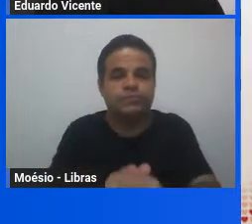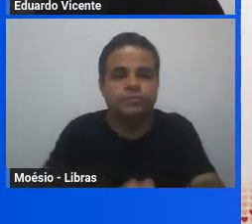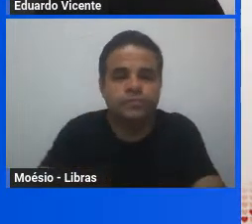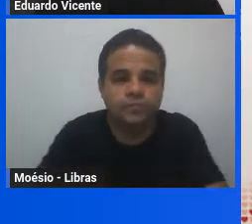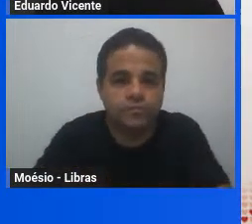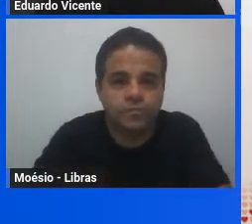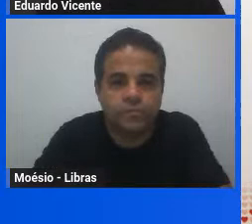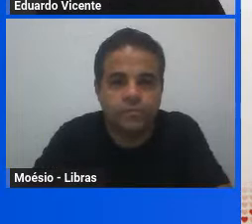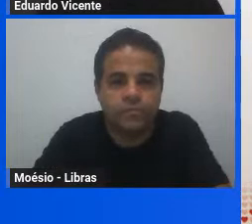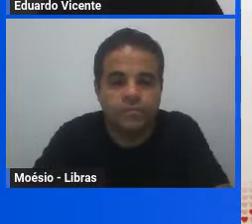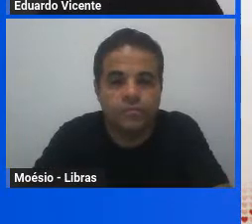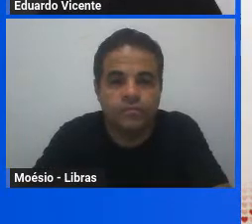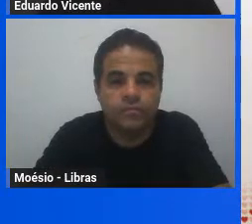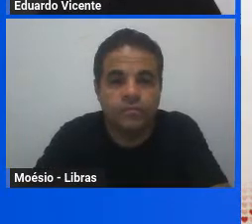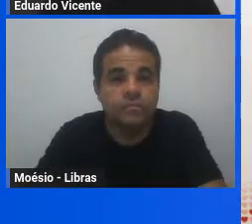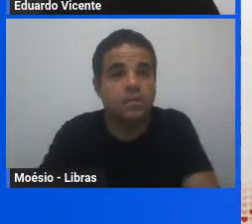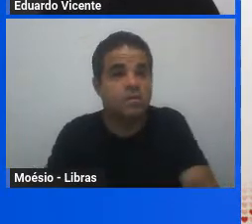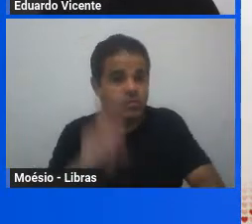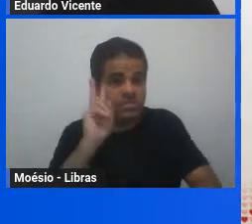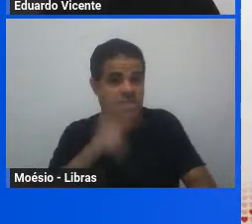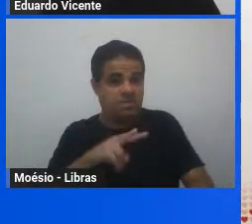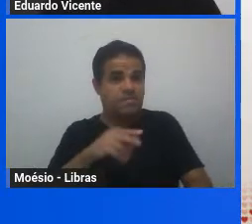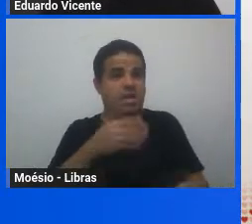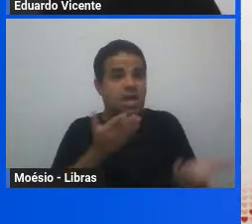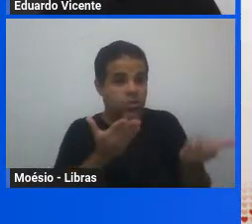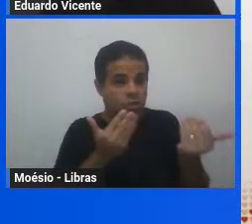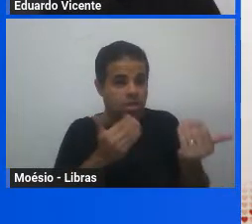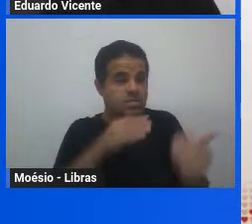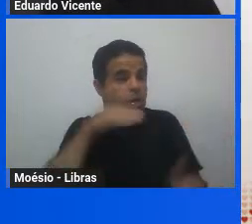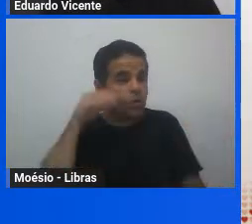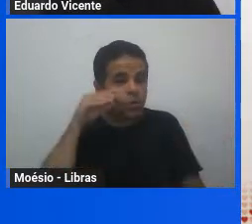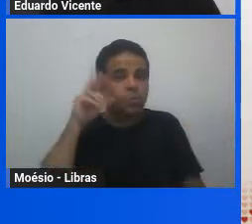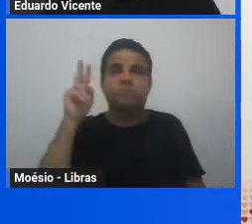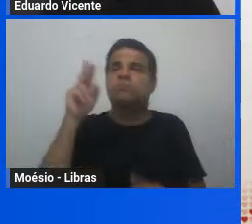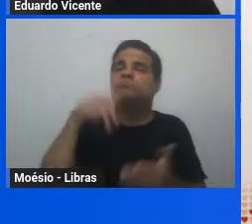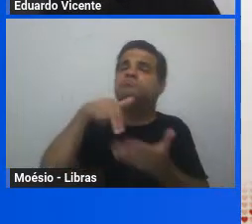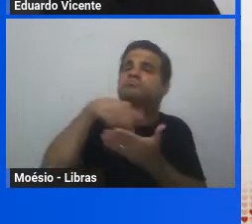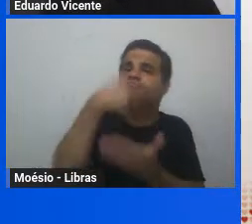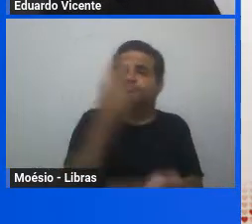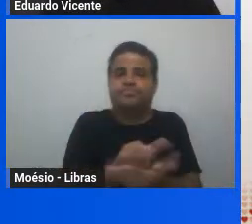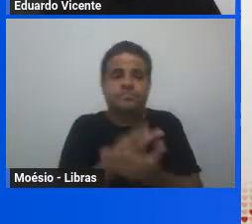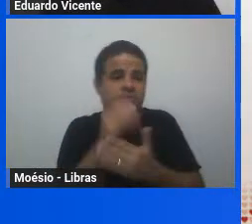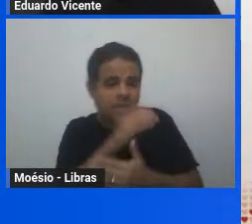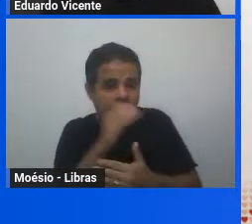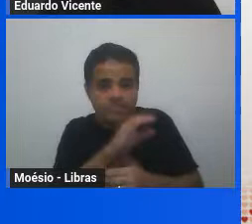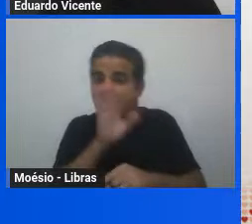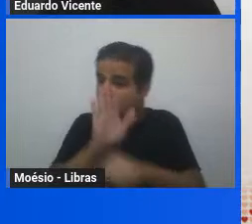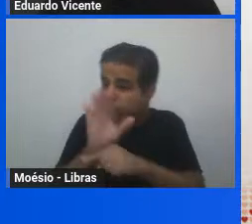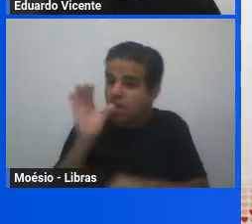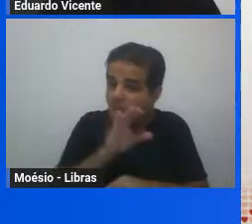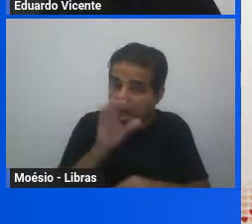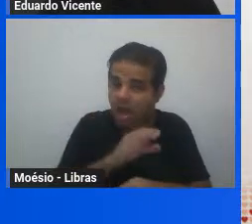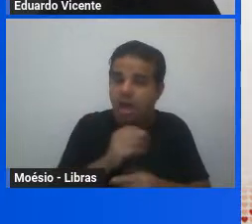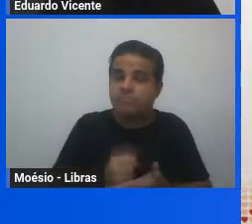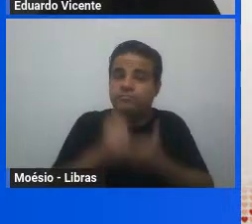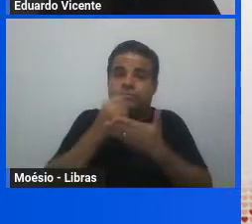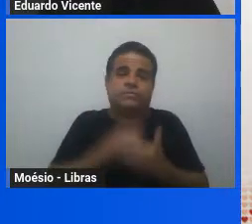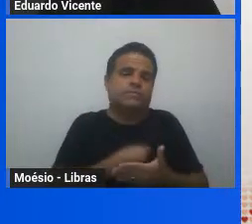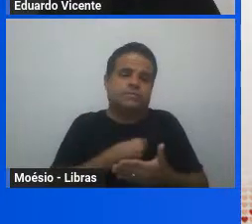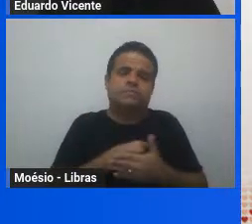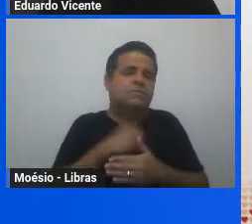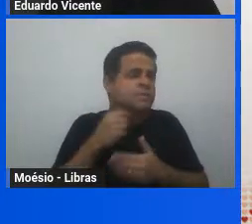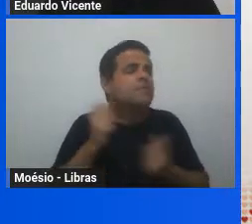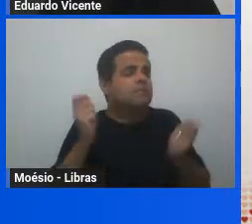Se você vir um adolescente ou adulto desmaiar repentinamente, é importante agir rápido. Ajudar a salvar uma vida é mais fácil do que você